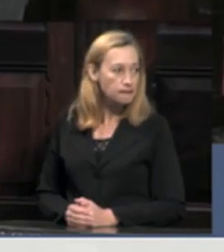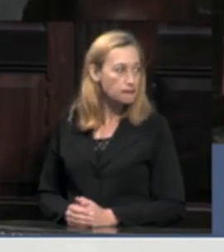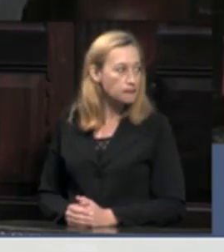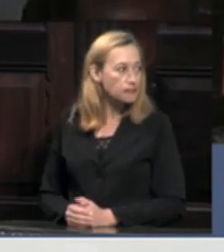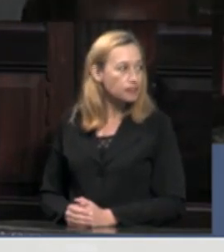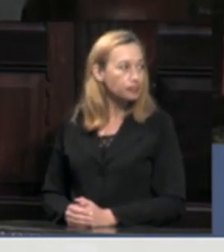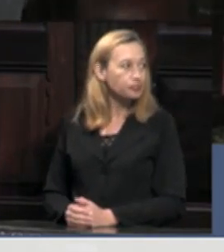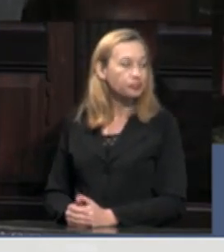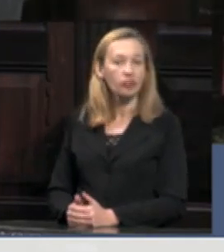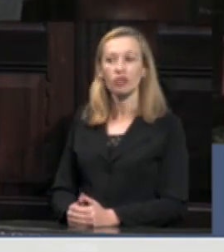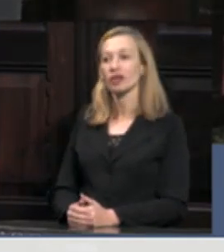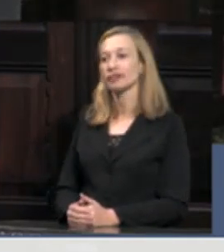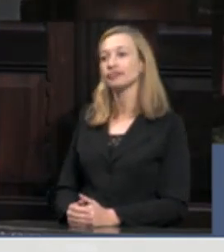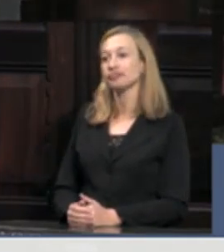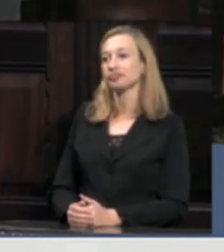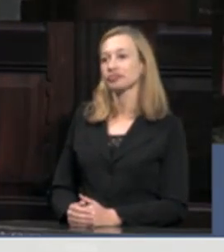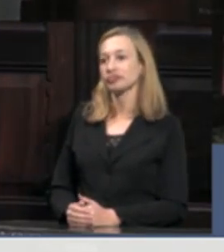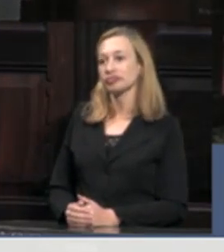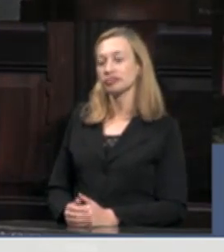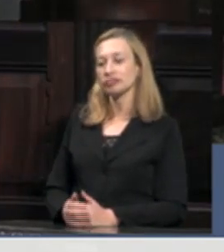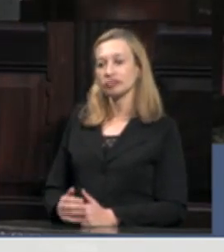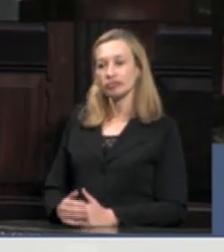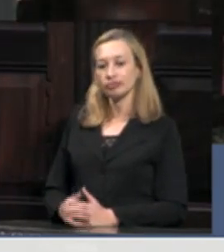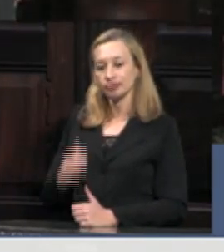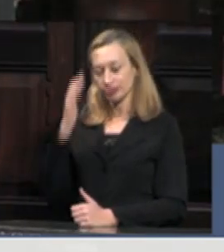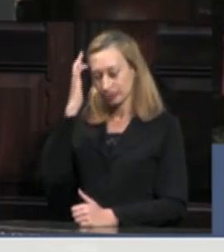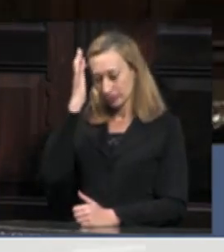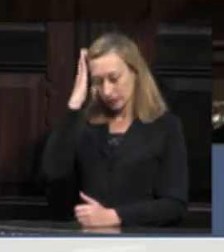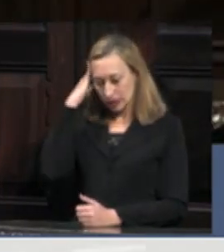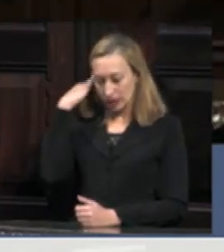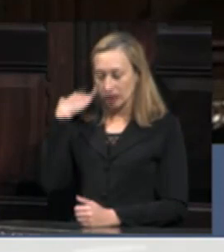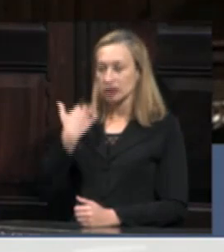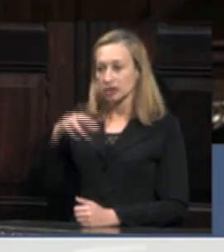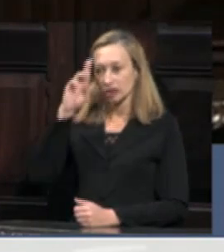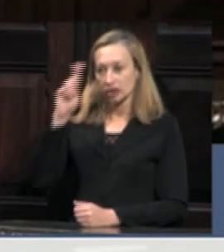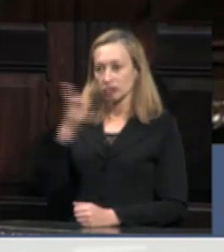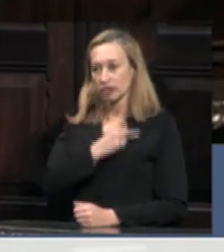Senhor presidente em exercício,